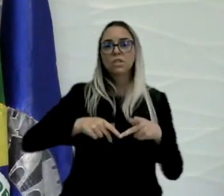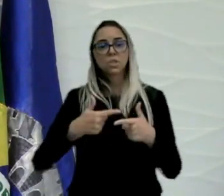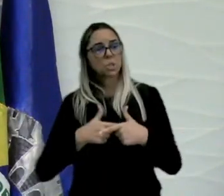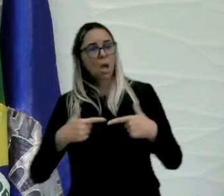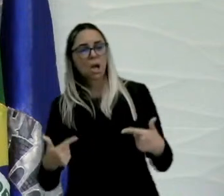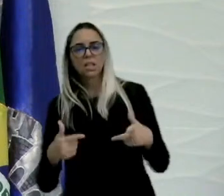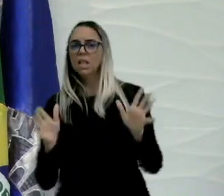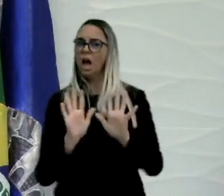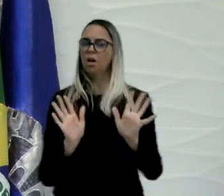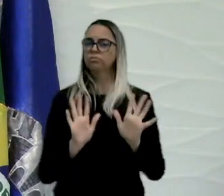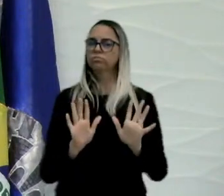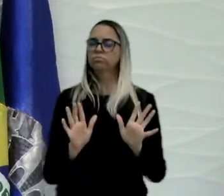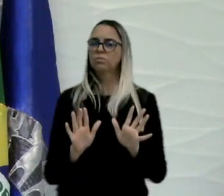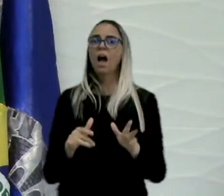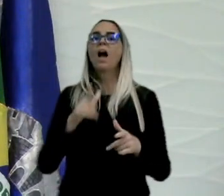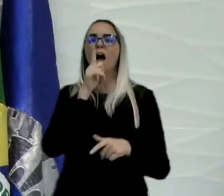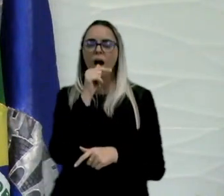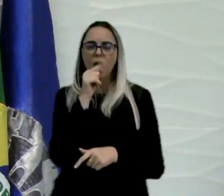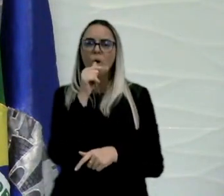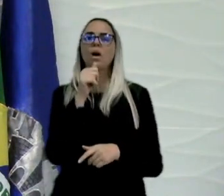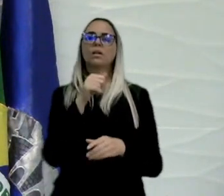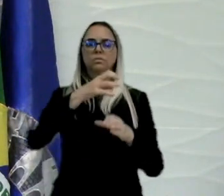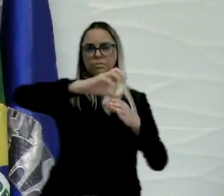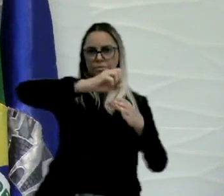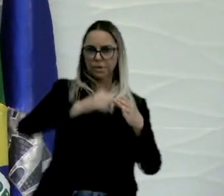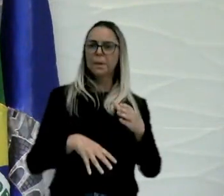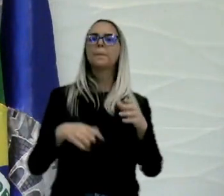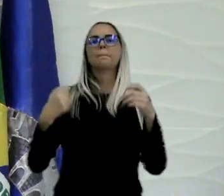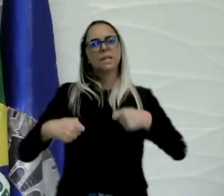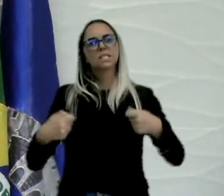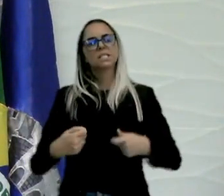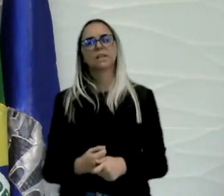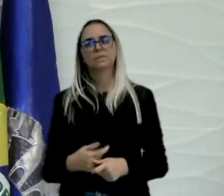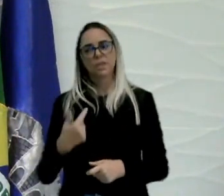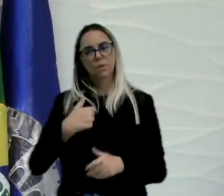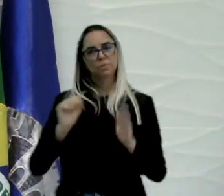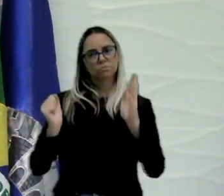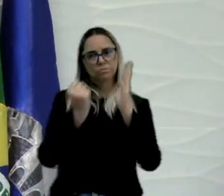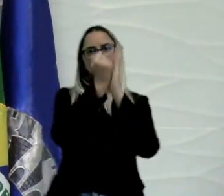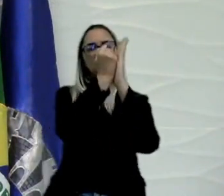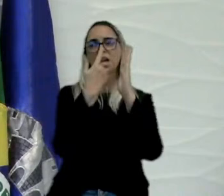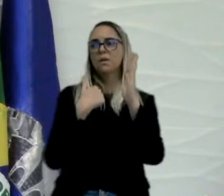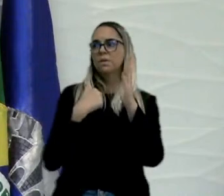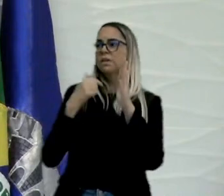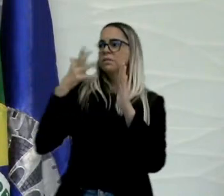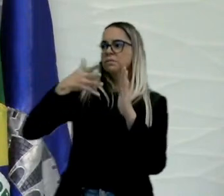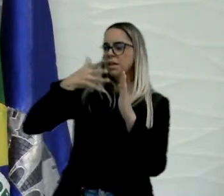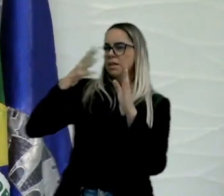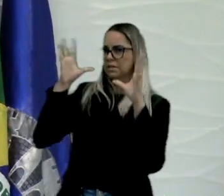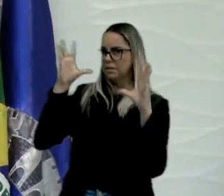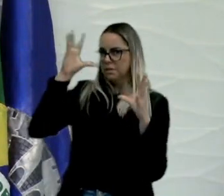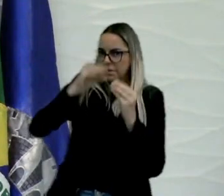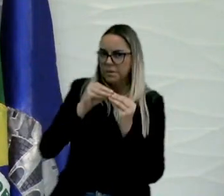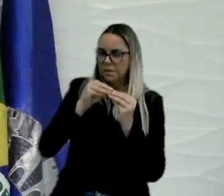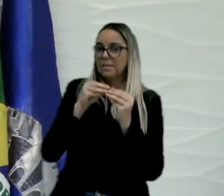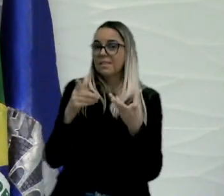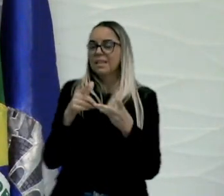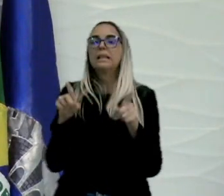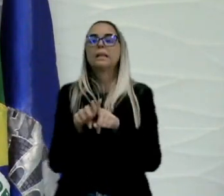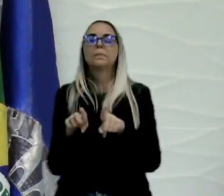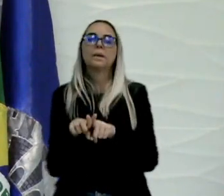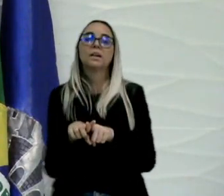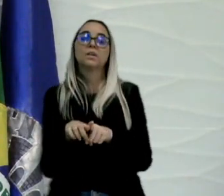à água nas torneiras Então feito esse registro quero encerrar Senor presidente pedindo também que inclua-se